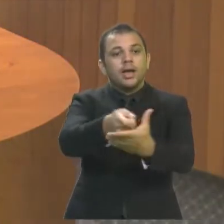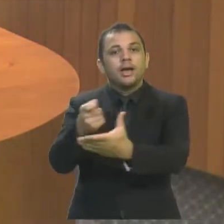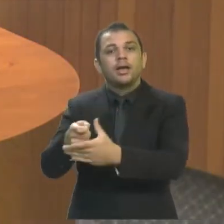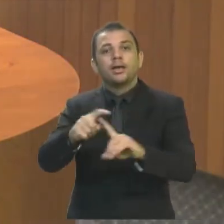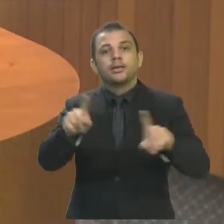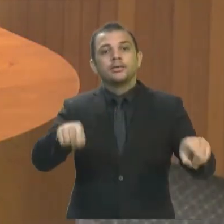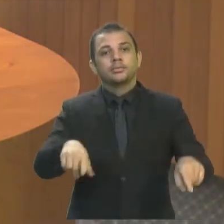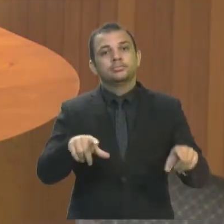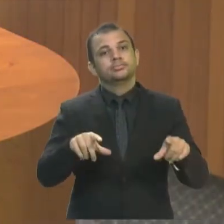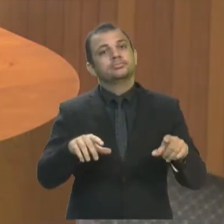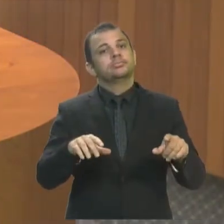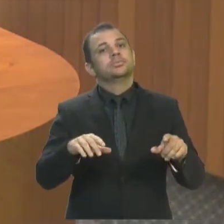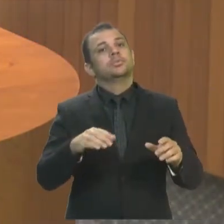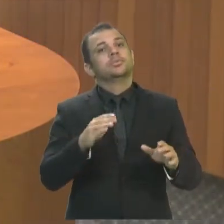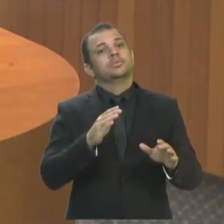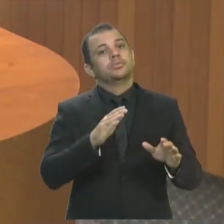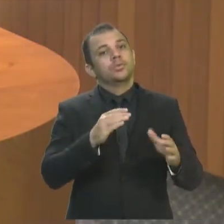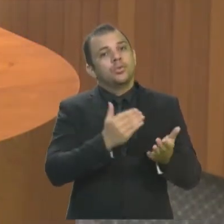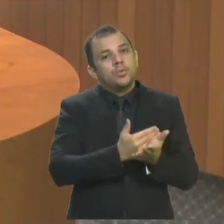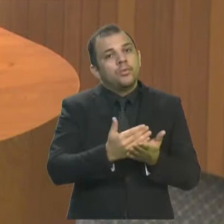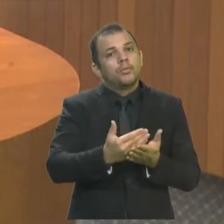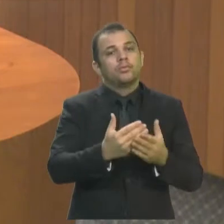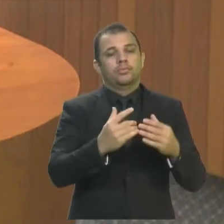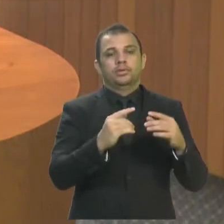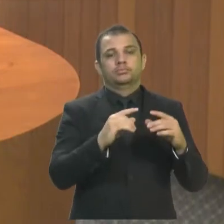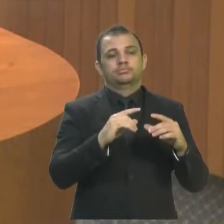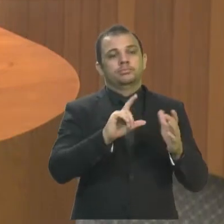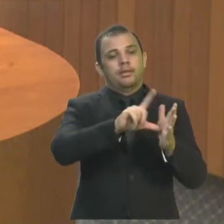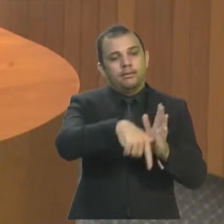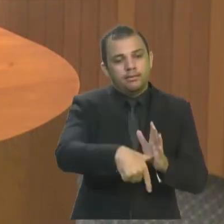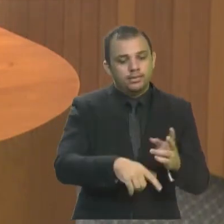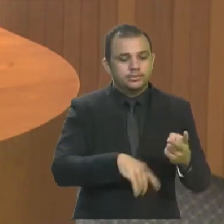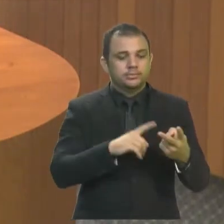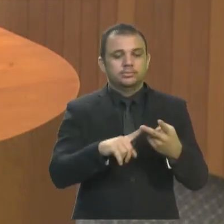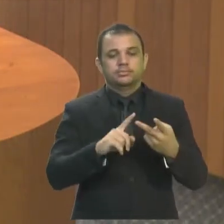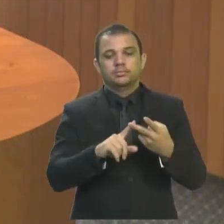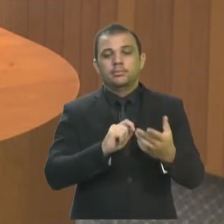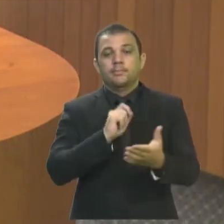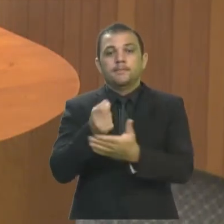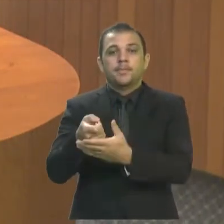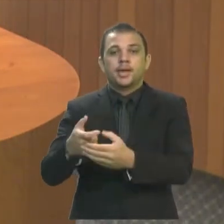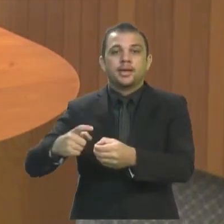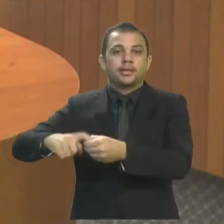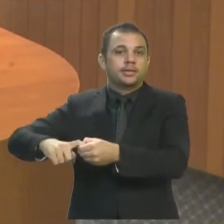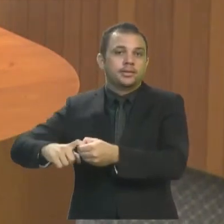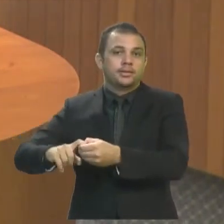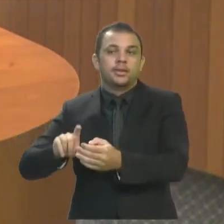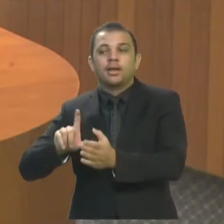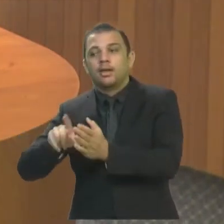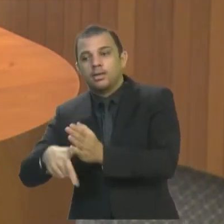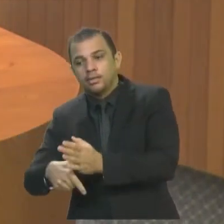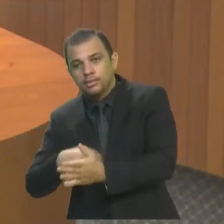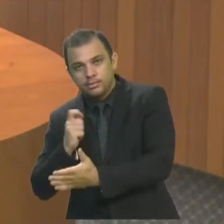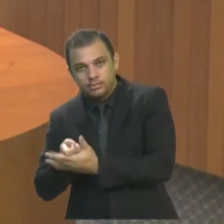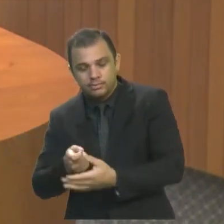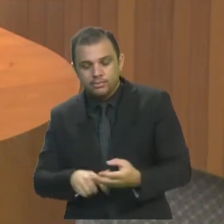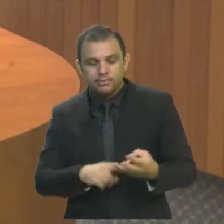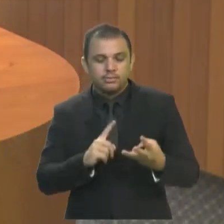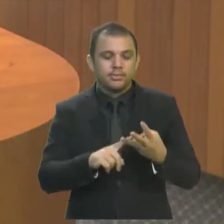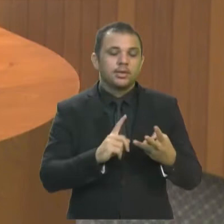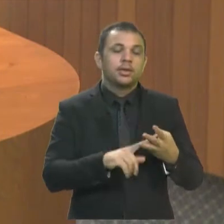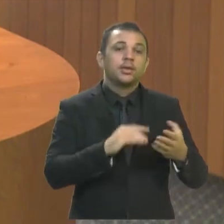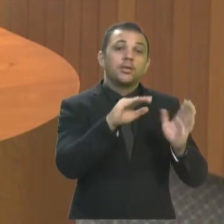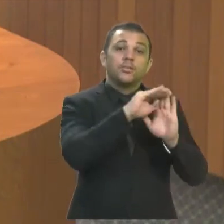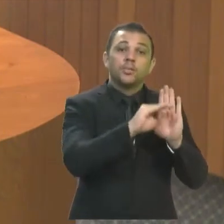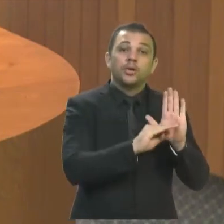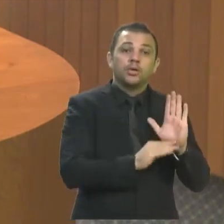momento? Compete, sim, a esta casa garantir uma política fazendária, porque nós votamos que vem de